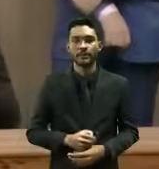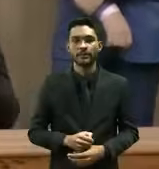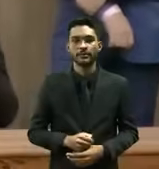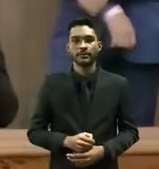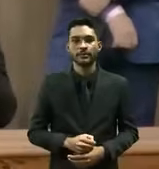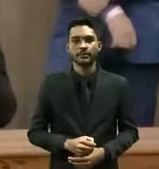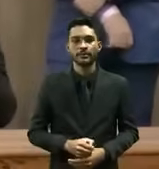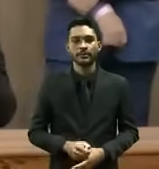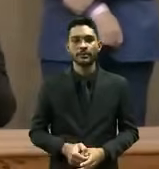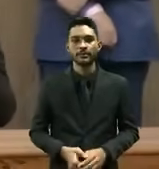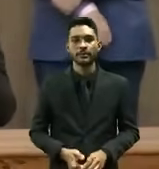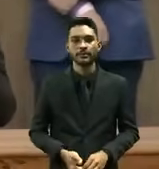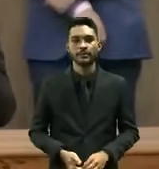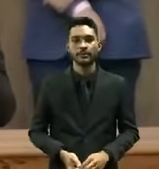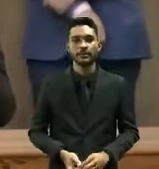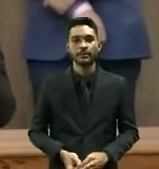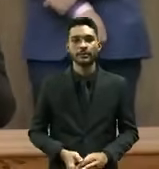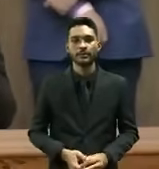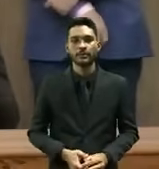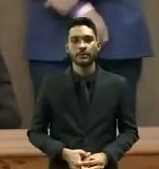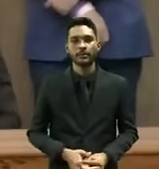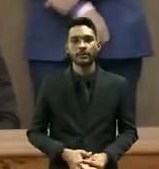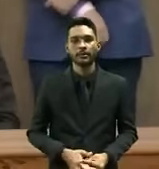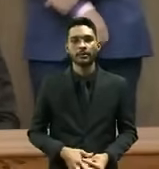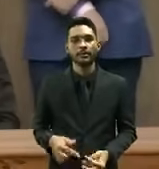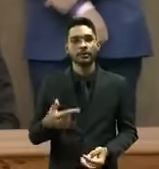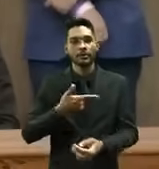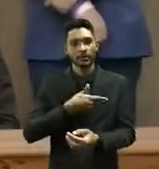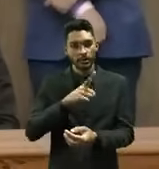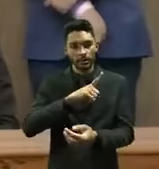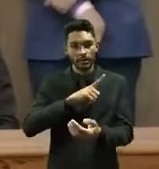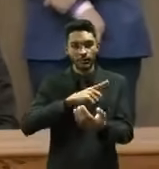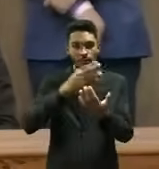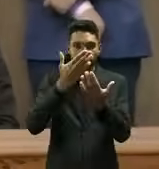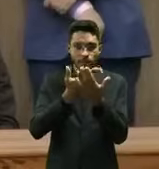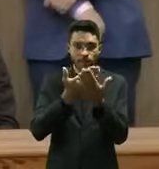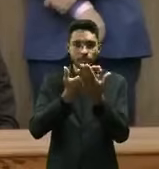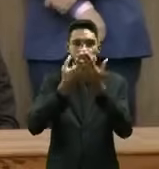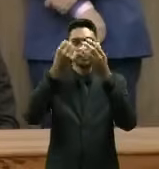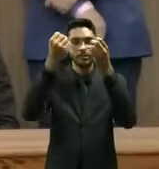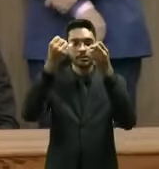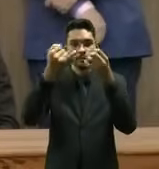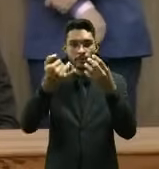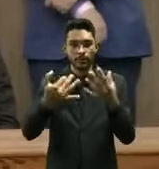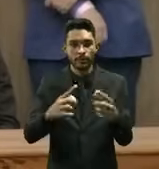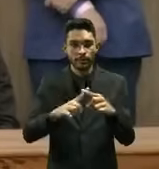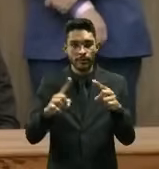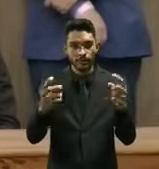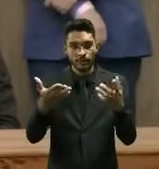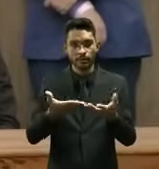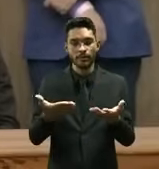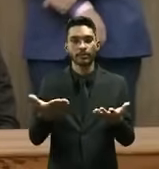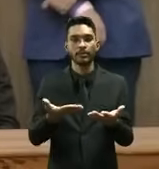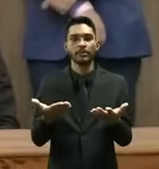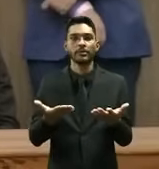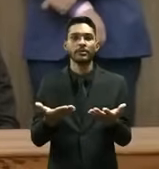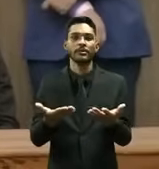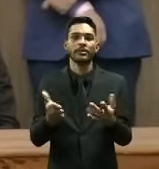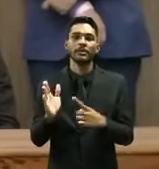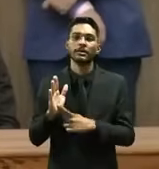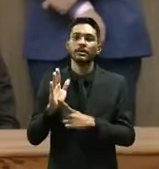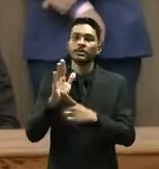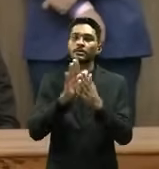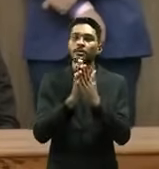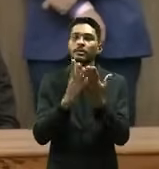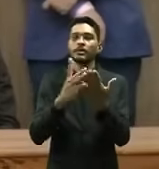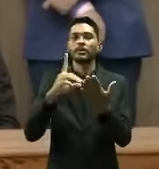mais sistematicamente eh mas nós vamos deixar uma palavra hoje em comemoração ao Centenário